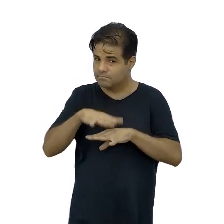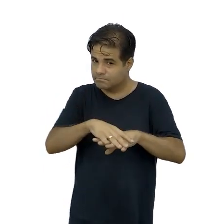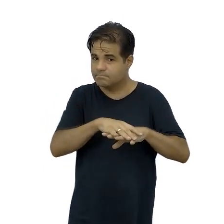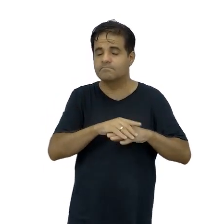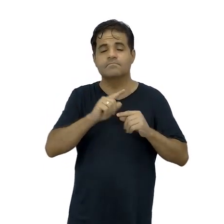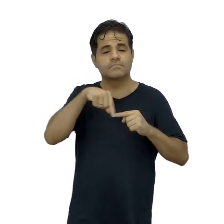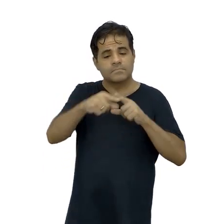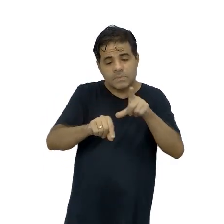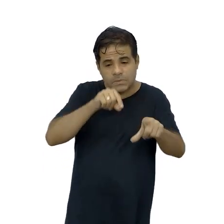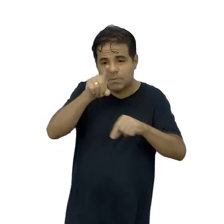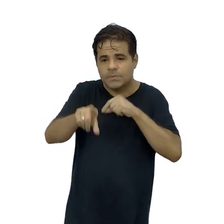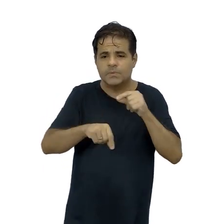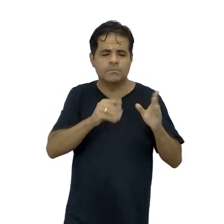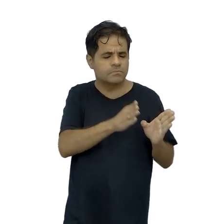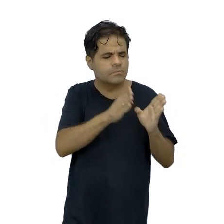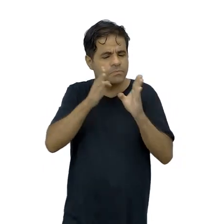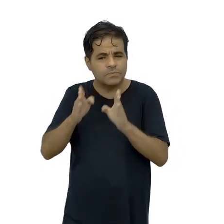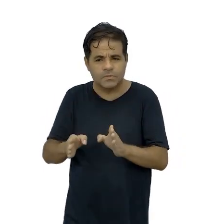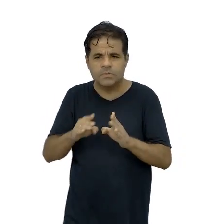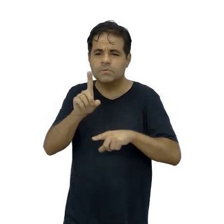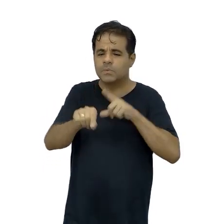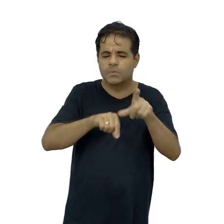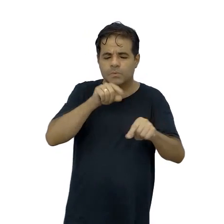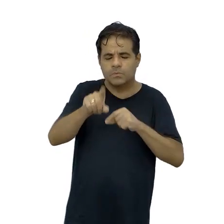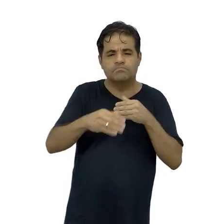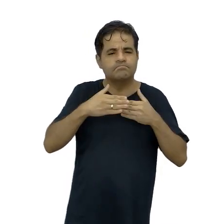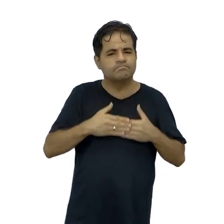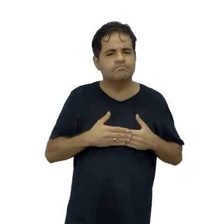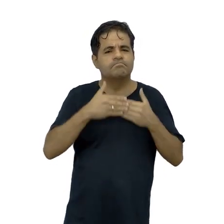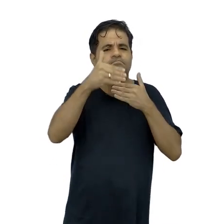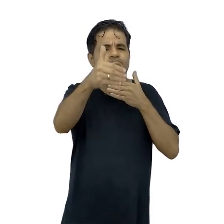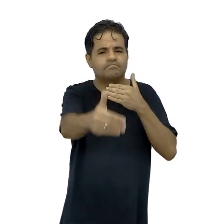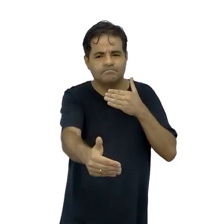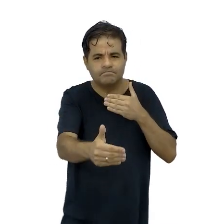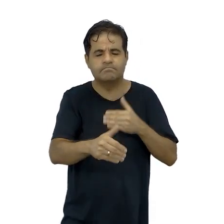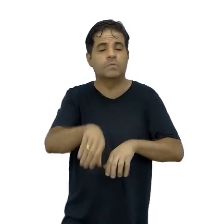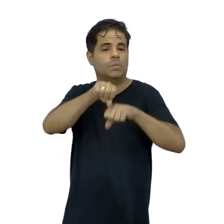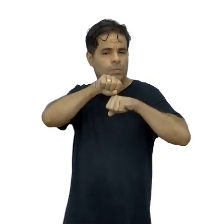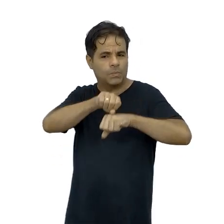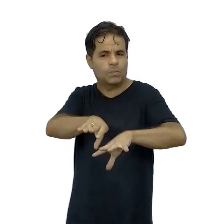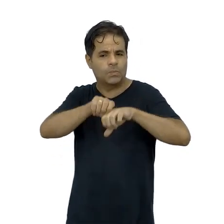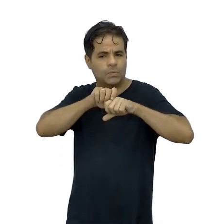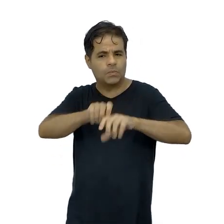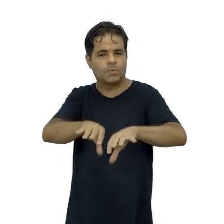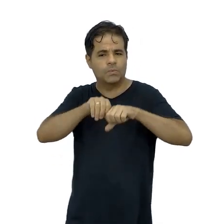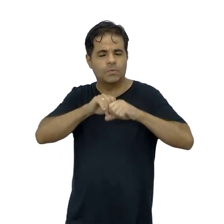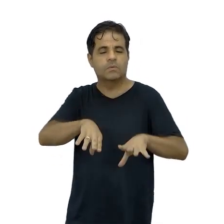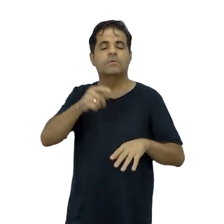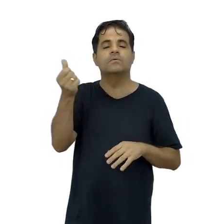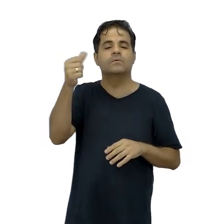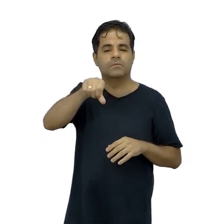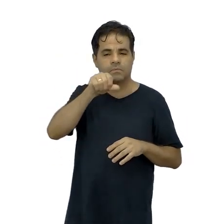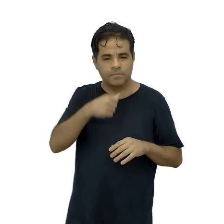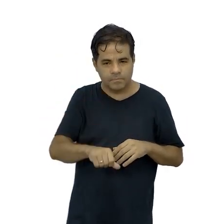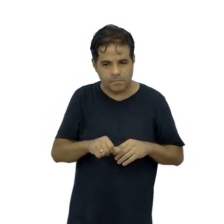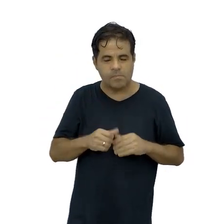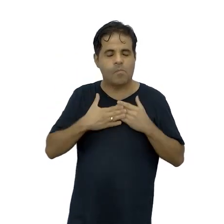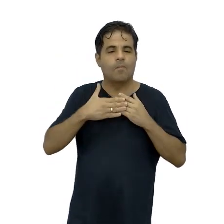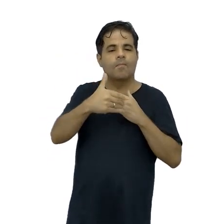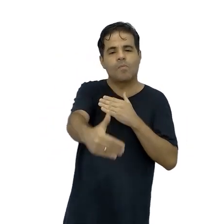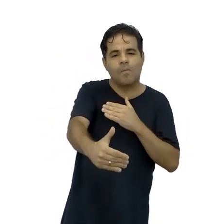e a seleção dos trechos dos materiais regulares. Orienta as avaliações diagnósticas, as